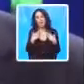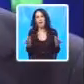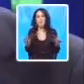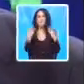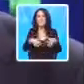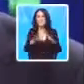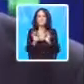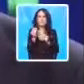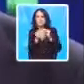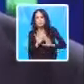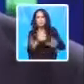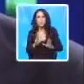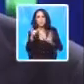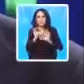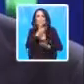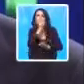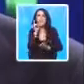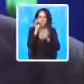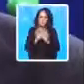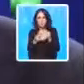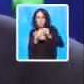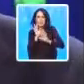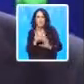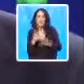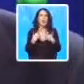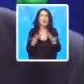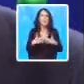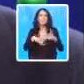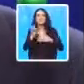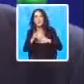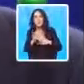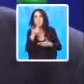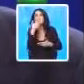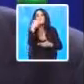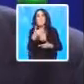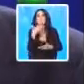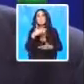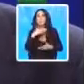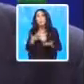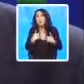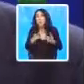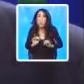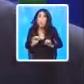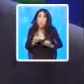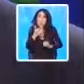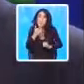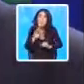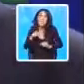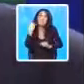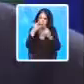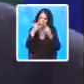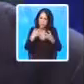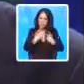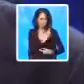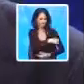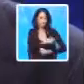vamos reescalonar os nossos compromissos. Nessa altura o que nós temos a fazer é pedir emprestado aquilo que não temos e depois mostrar